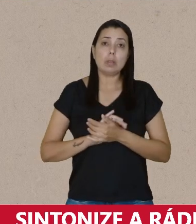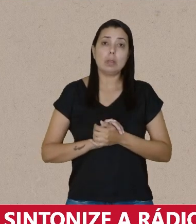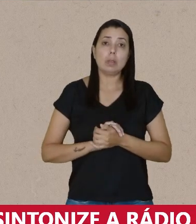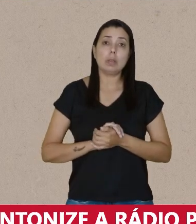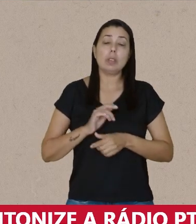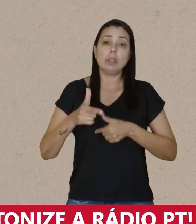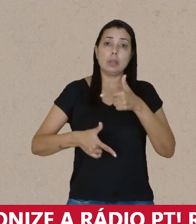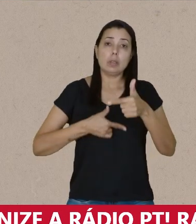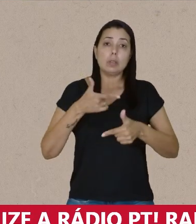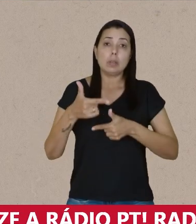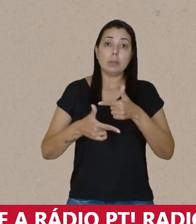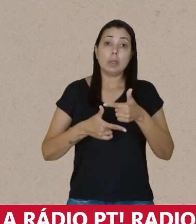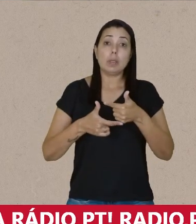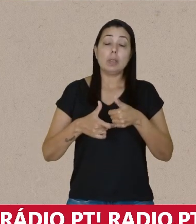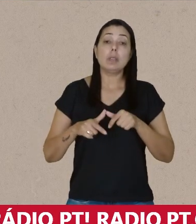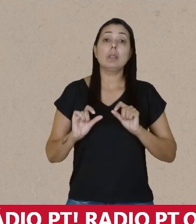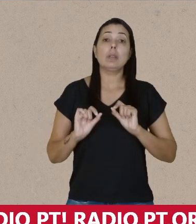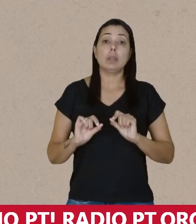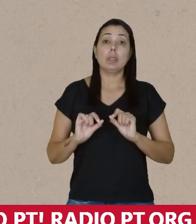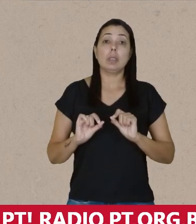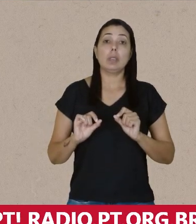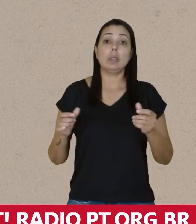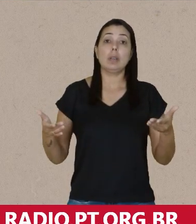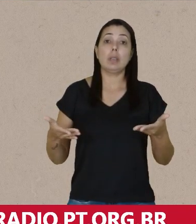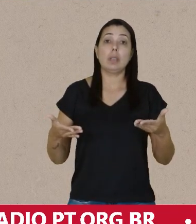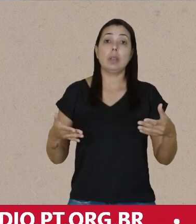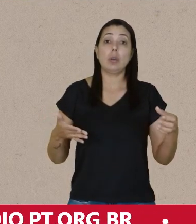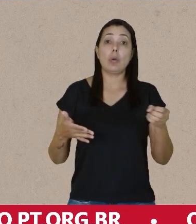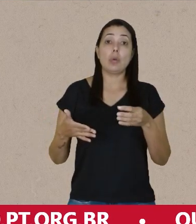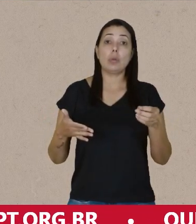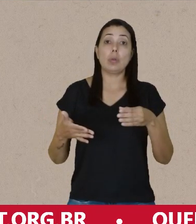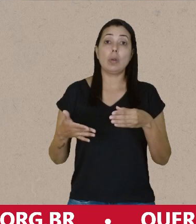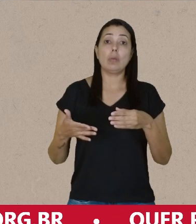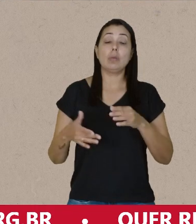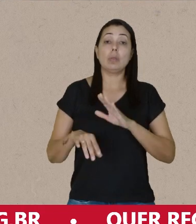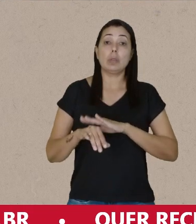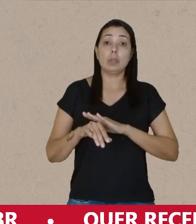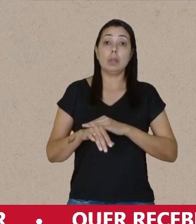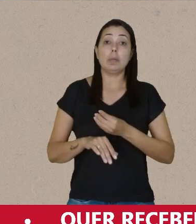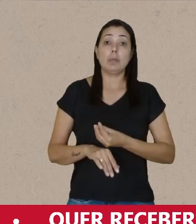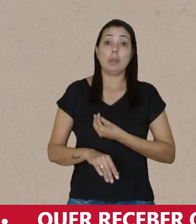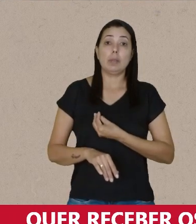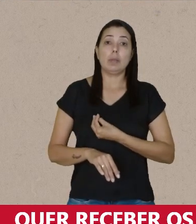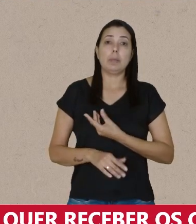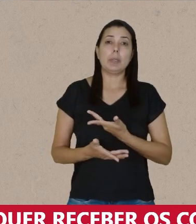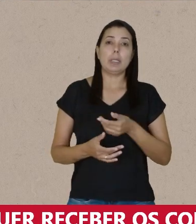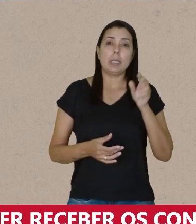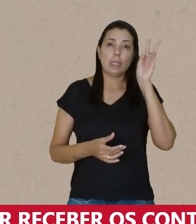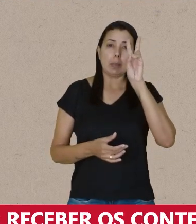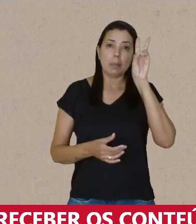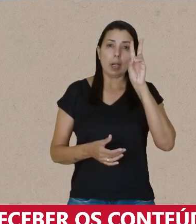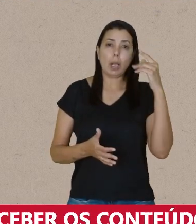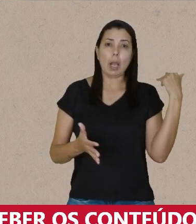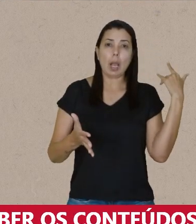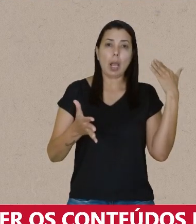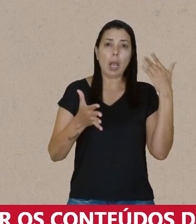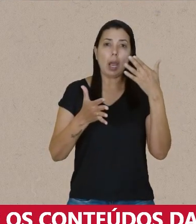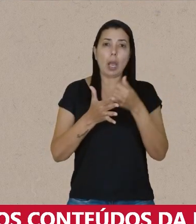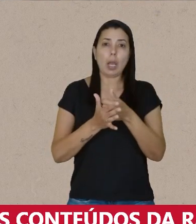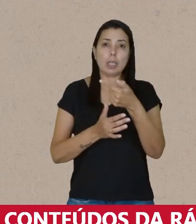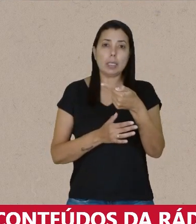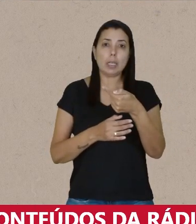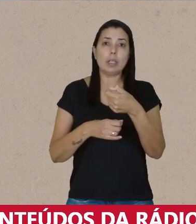de atuação está correspondente aos novos tempos que vivemos. Vamos lembrar que nós passamos 7 anos